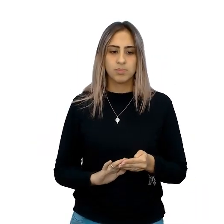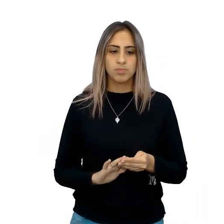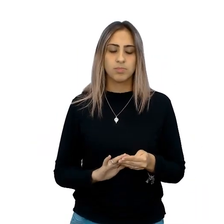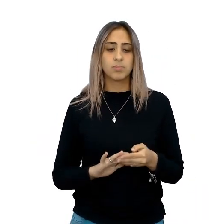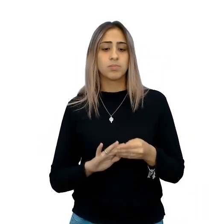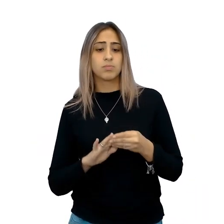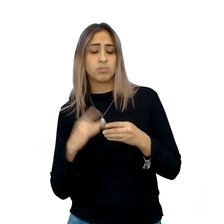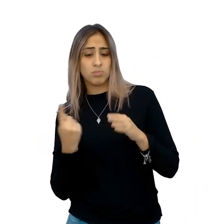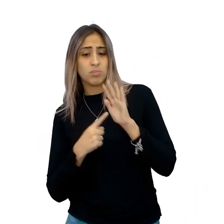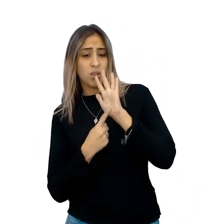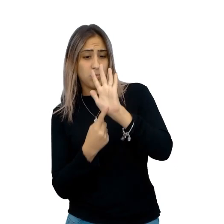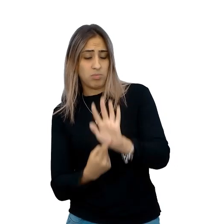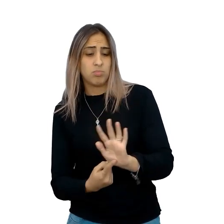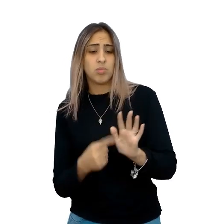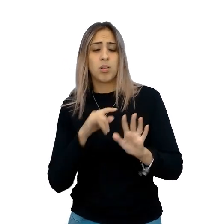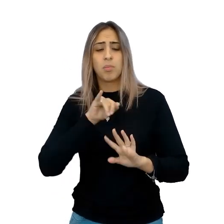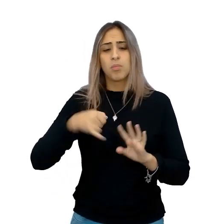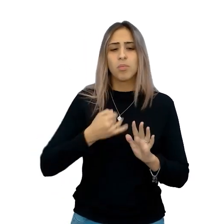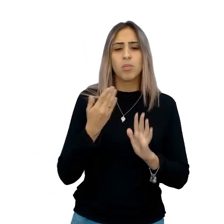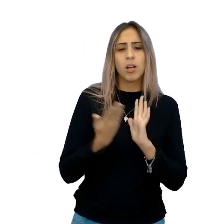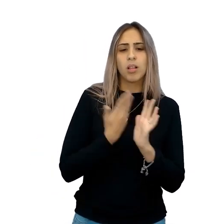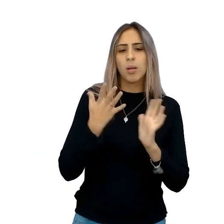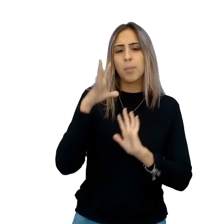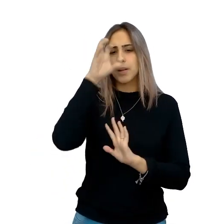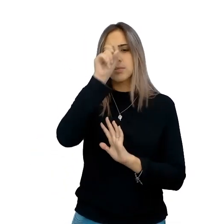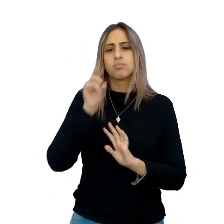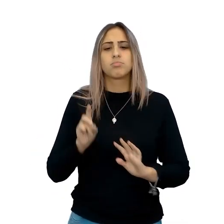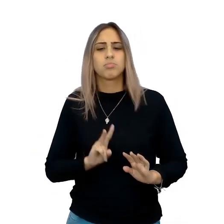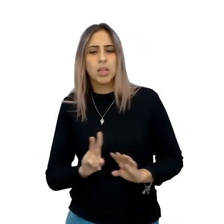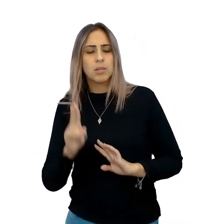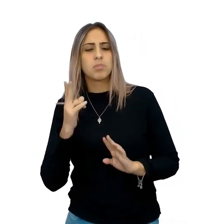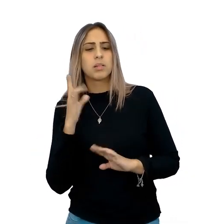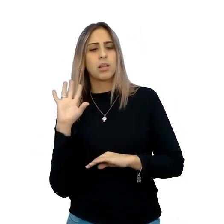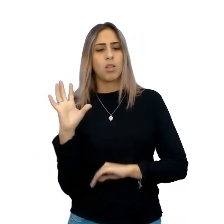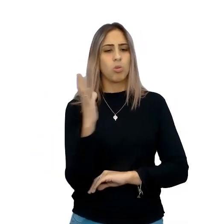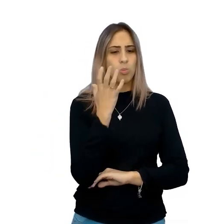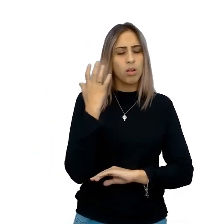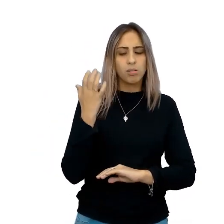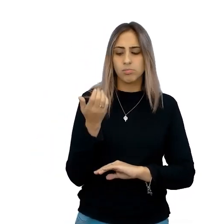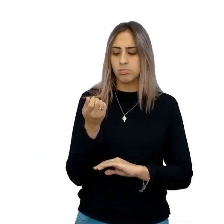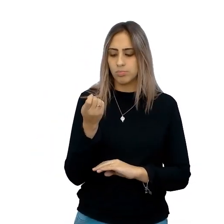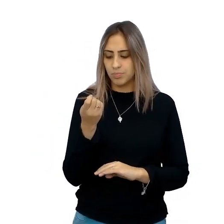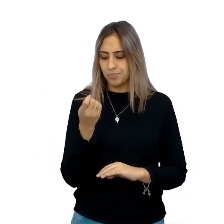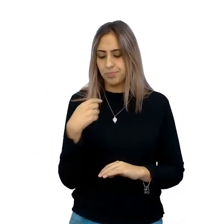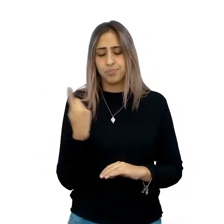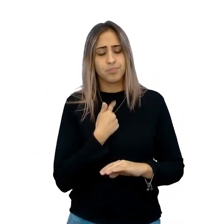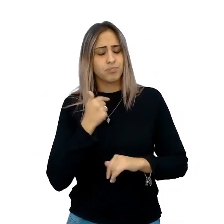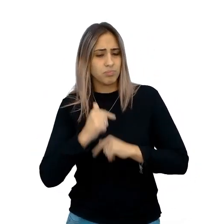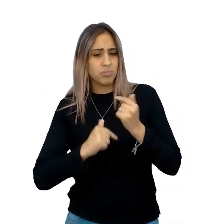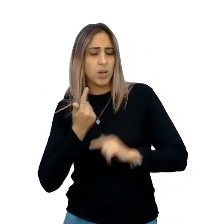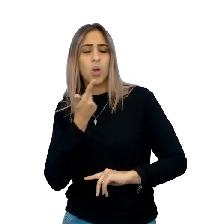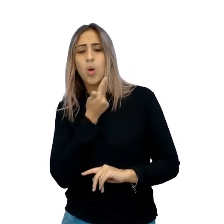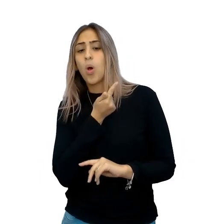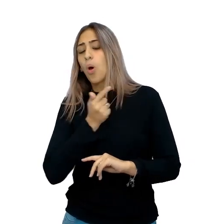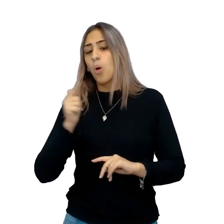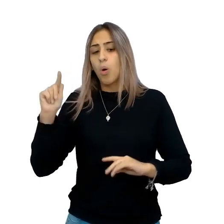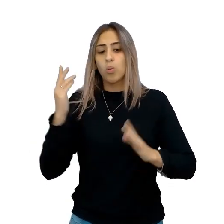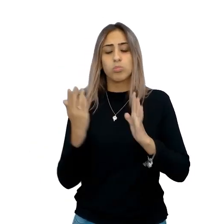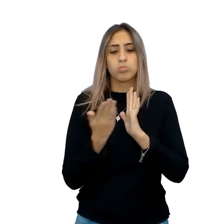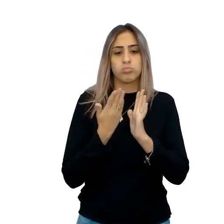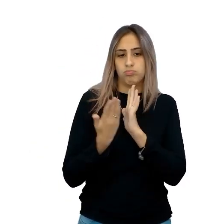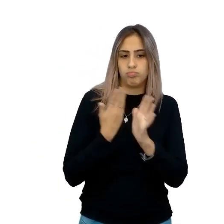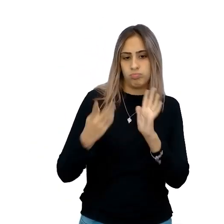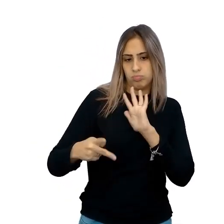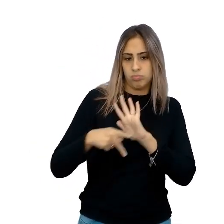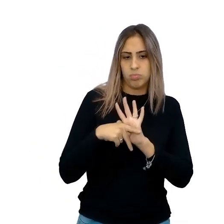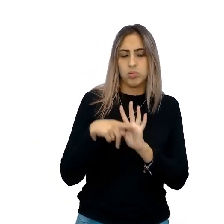finalmente apresentar o caderno Aprender Sempre de Ciências da Natureza, o volume 1, né? A gente vinha trabalhando com outros cadernos e